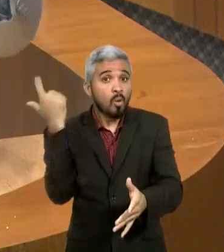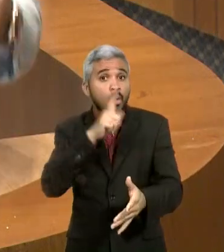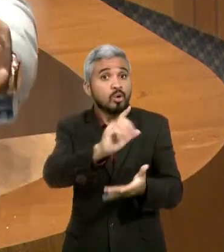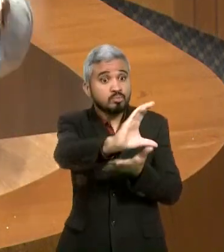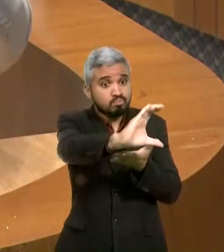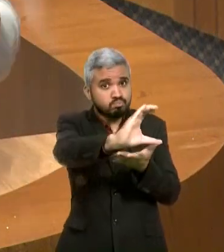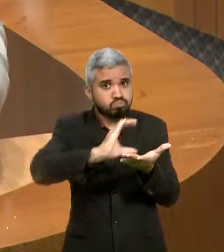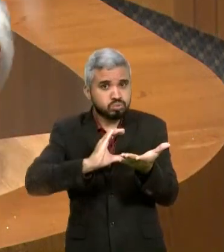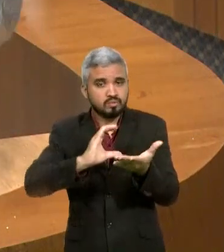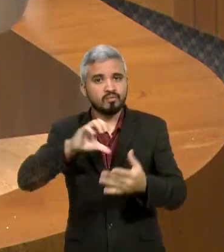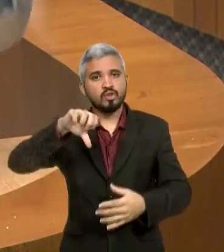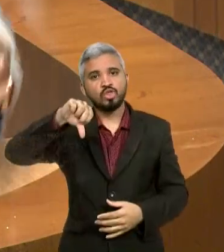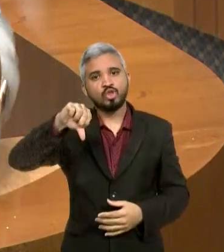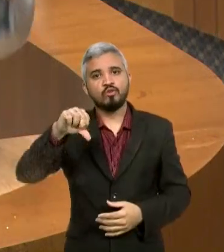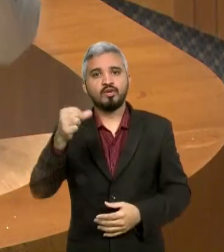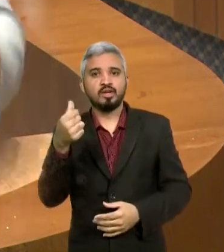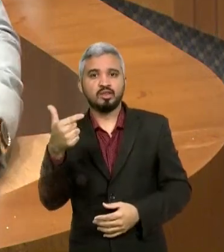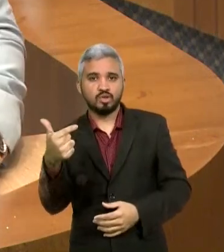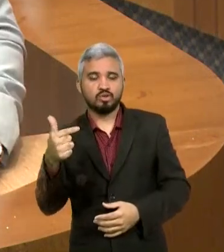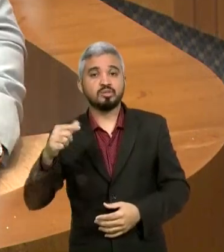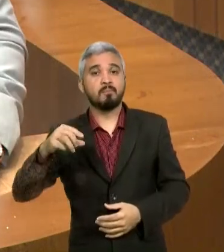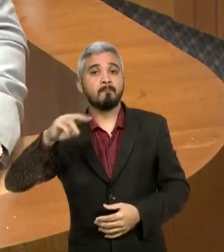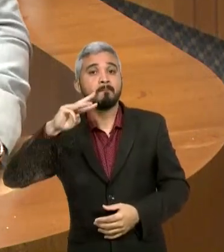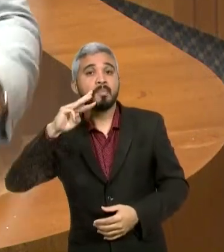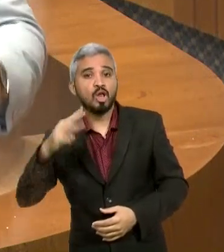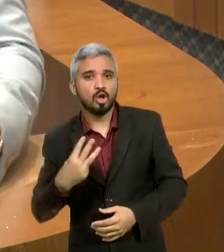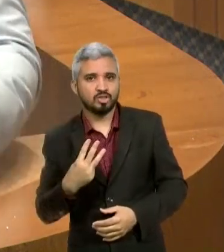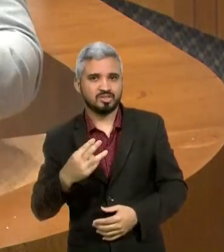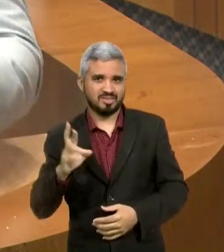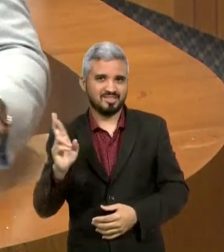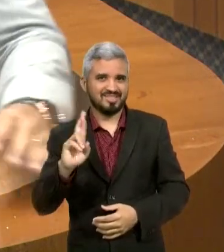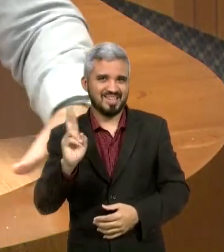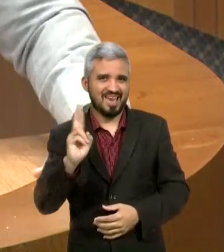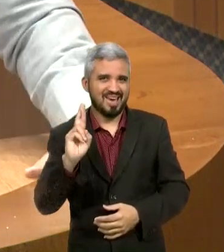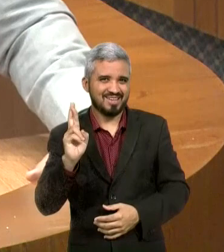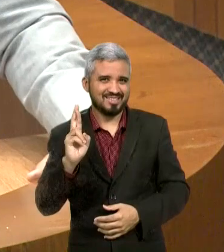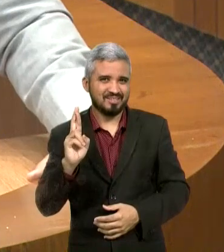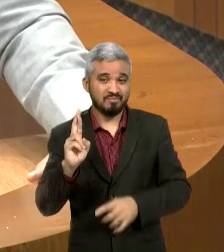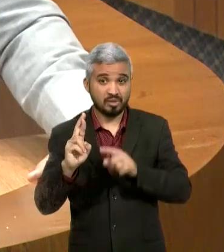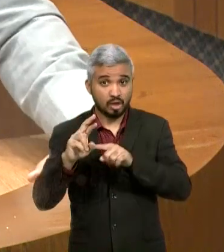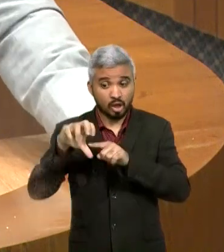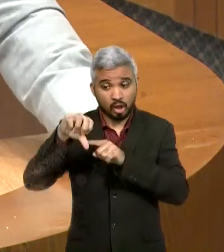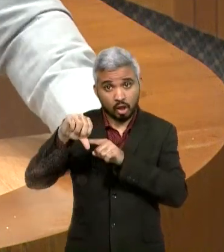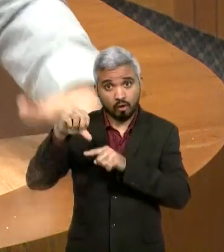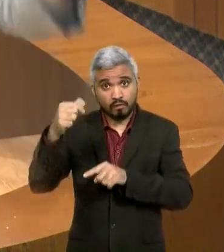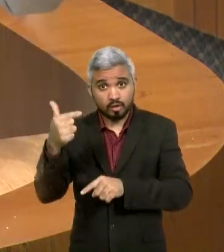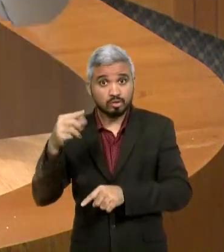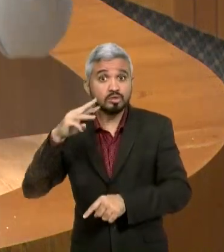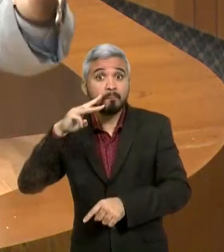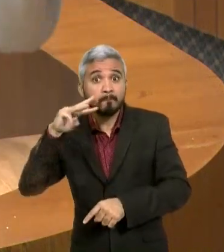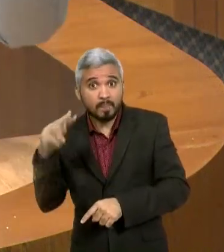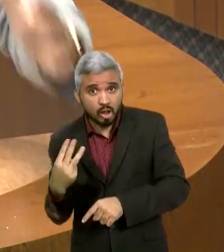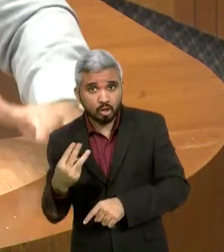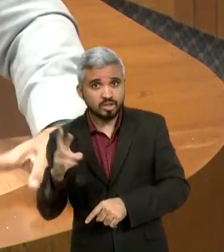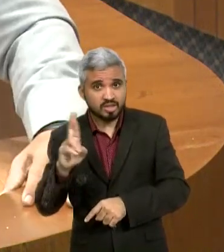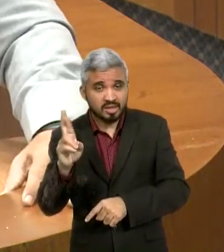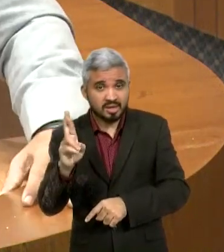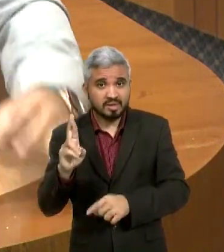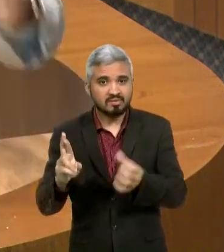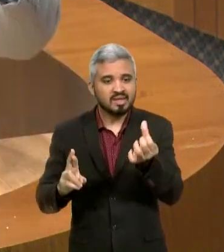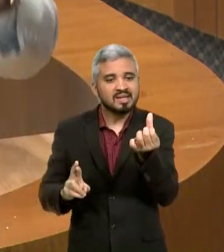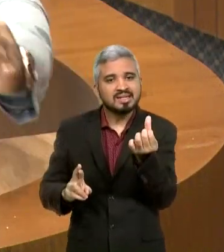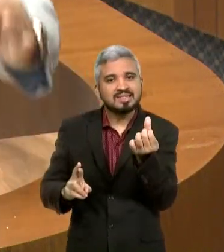desses 60% é de direito dos professores. E lá nós estamos assistindo o prefeito